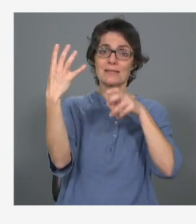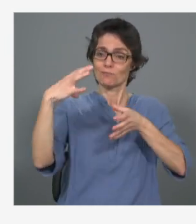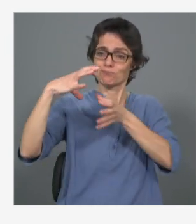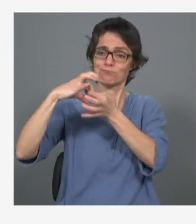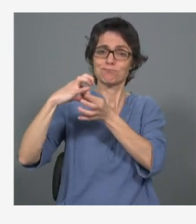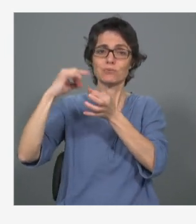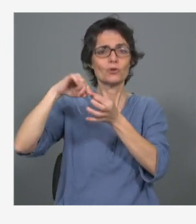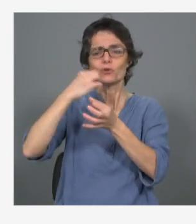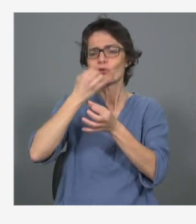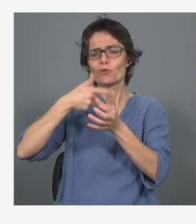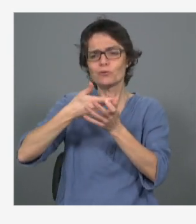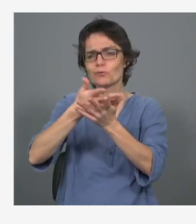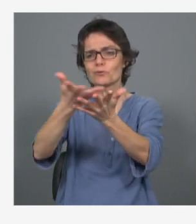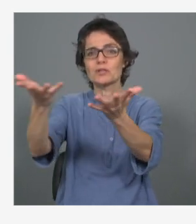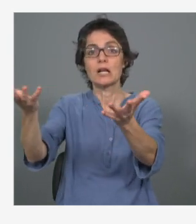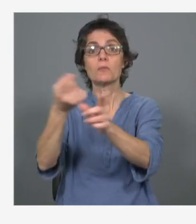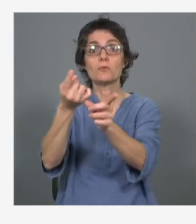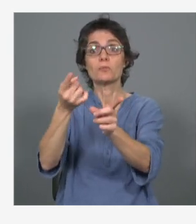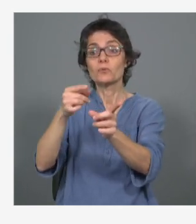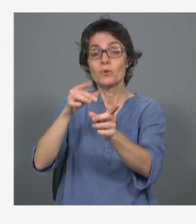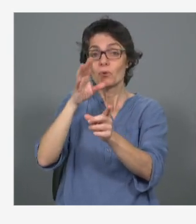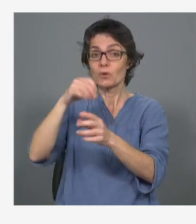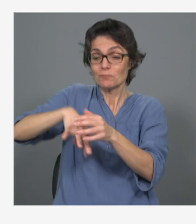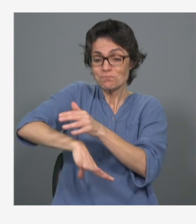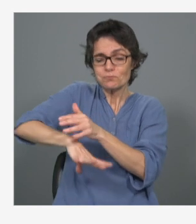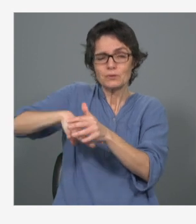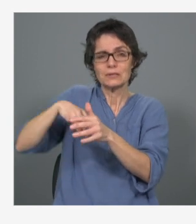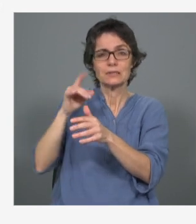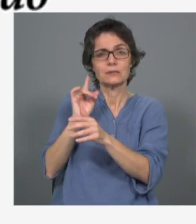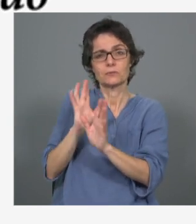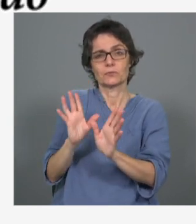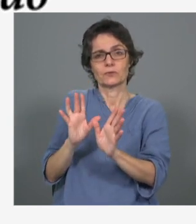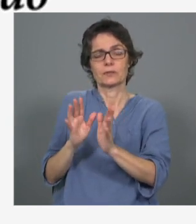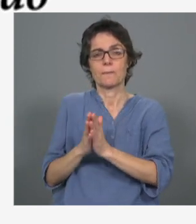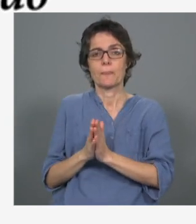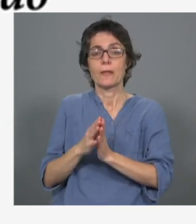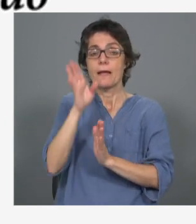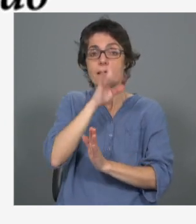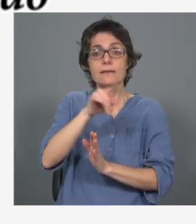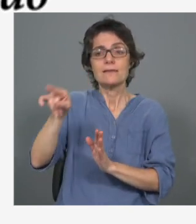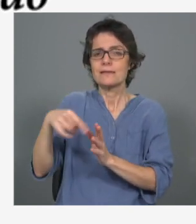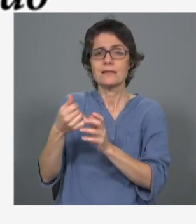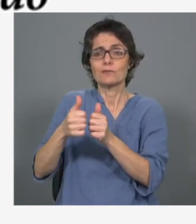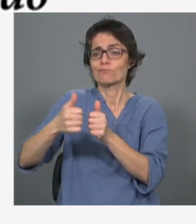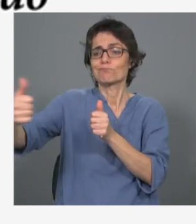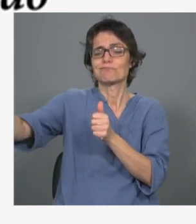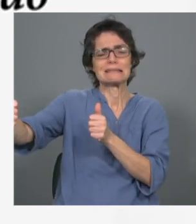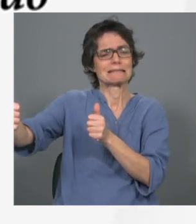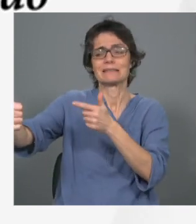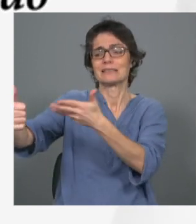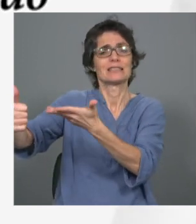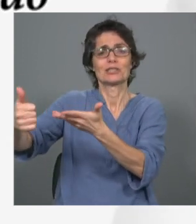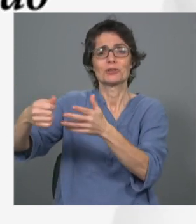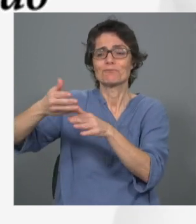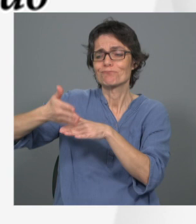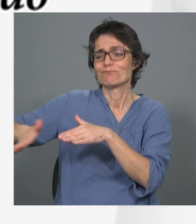esse dá muito fruto, porque sem mim nada podeis fazer. Se alguém não permanece em mim, será lançado